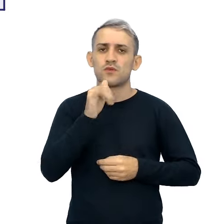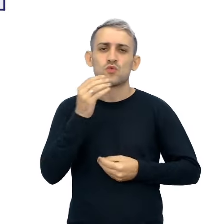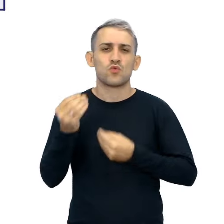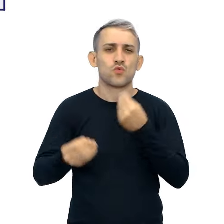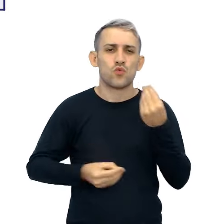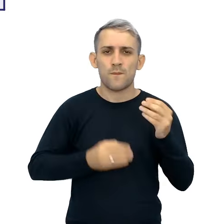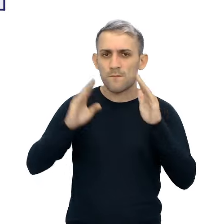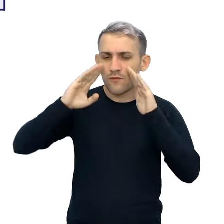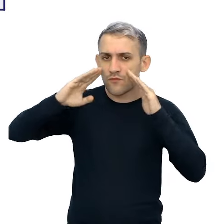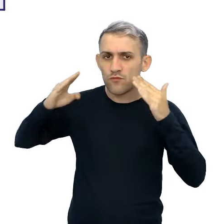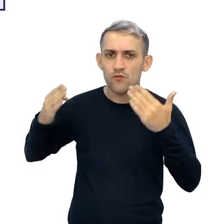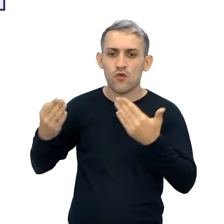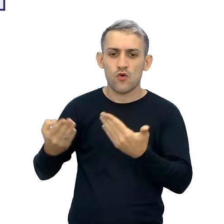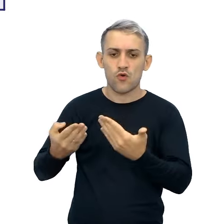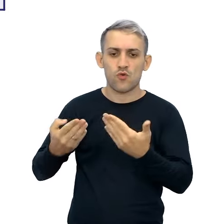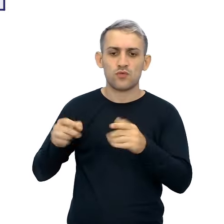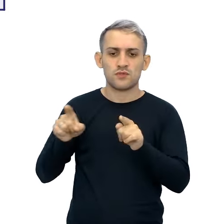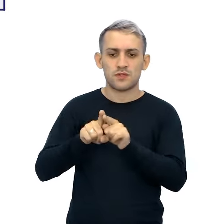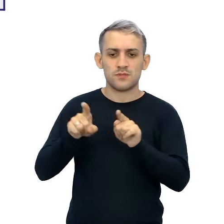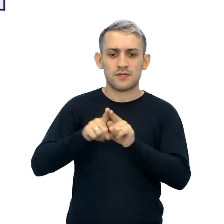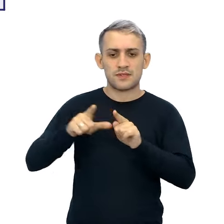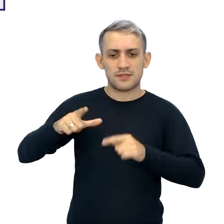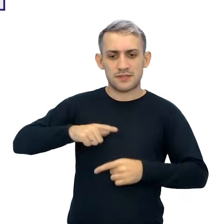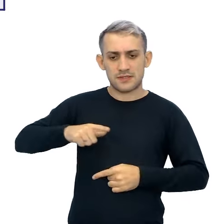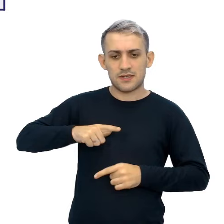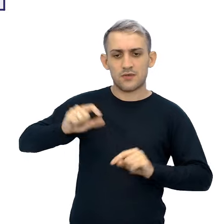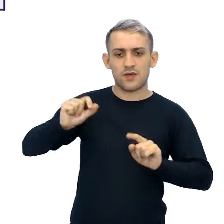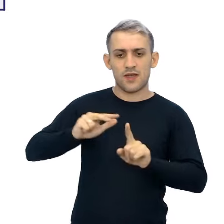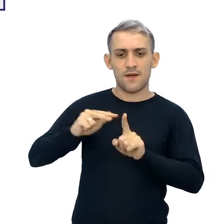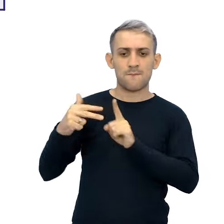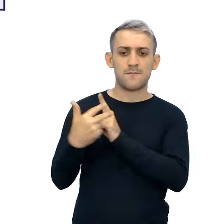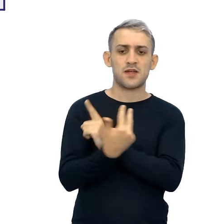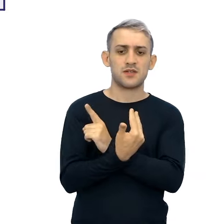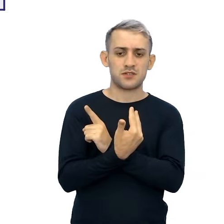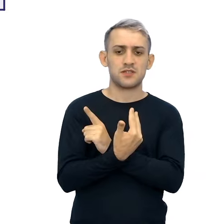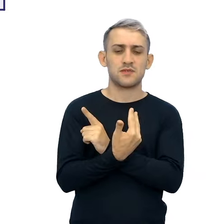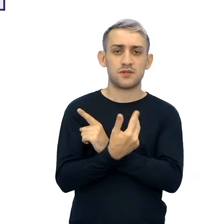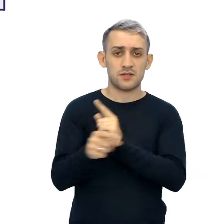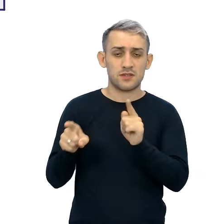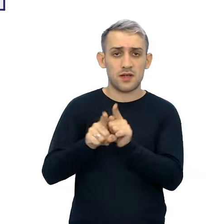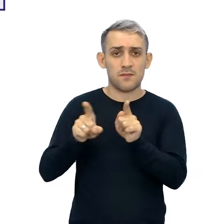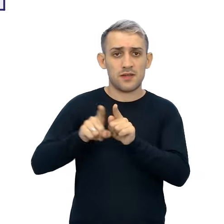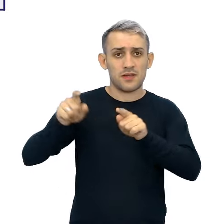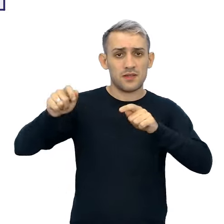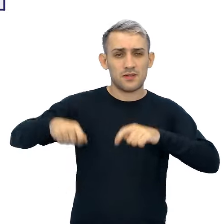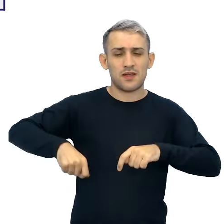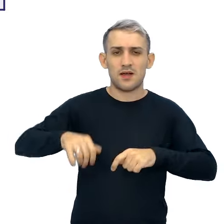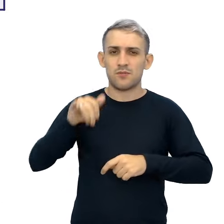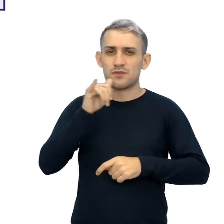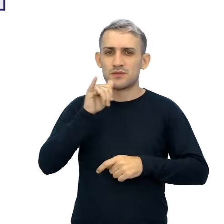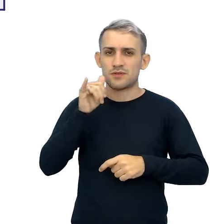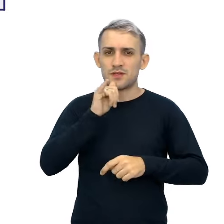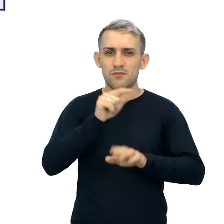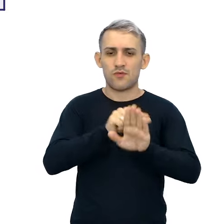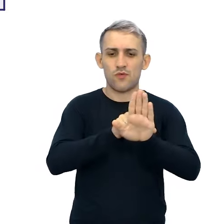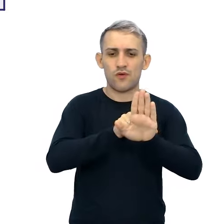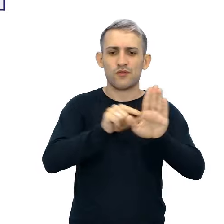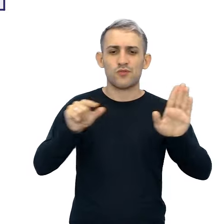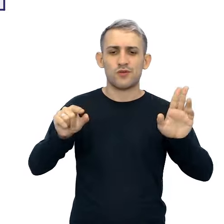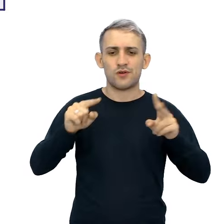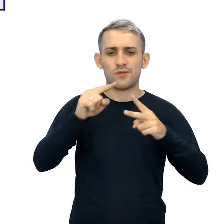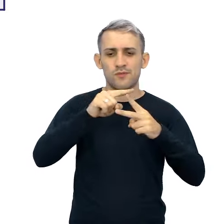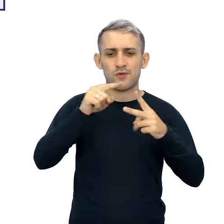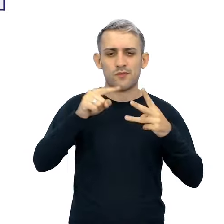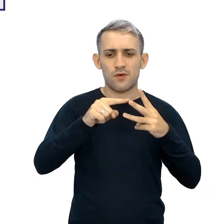ser direcionada, tendo em vista essa perspectiva aí, conforme traz esses autores, né, Dawes, Gannon